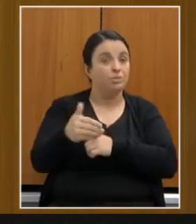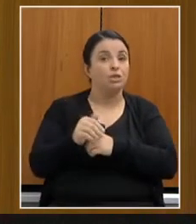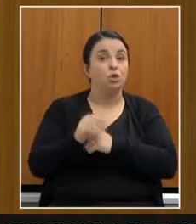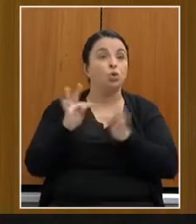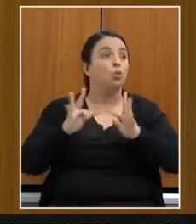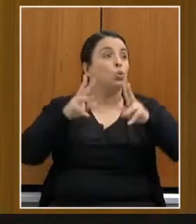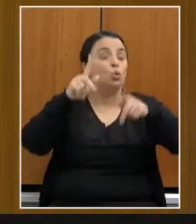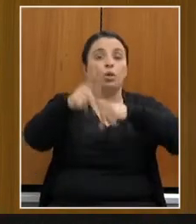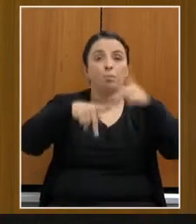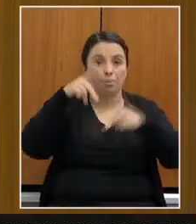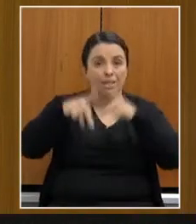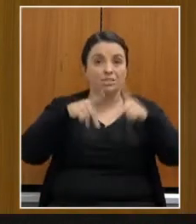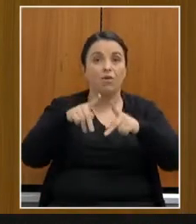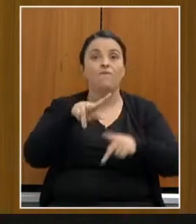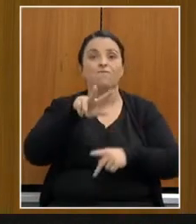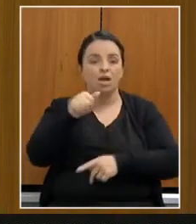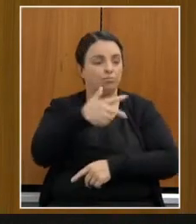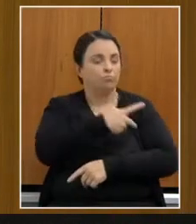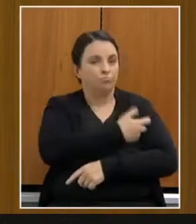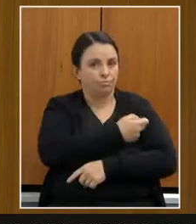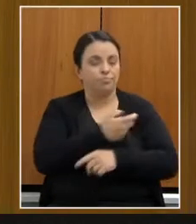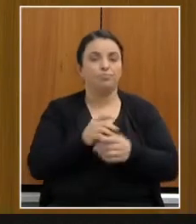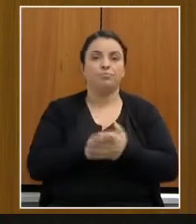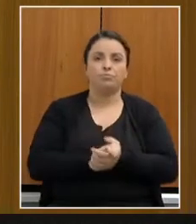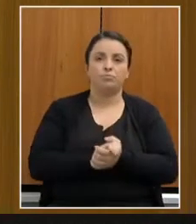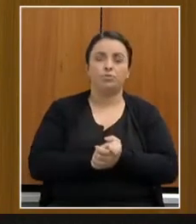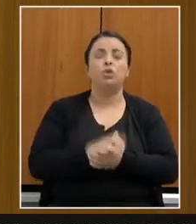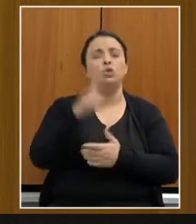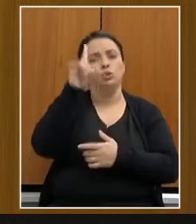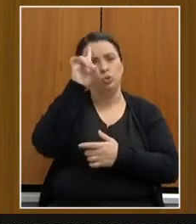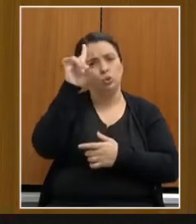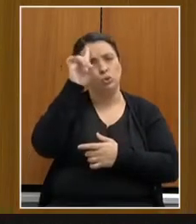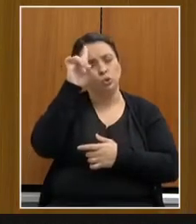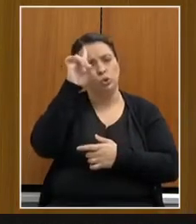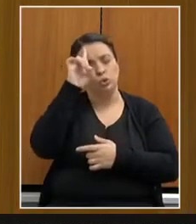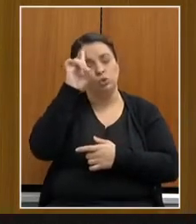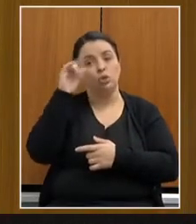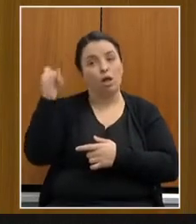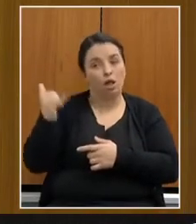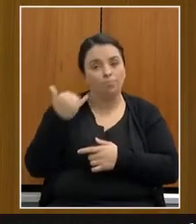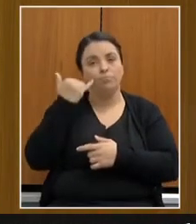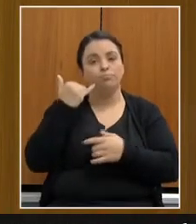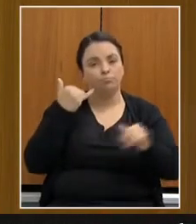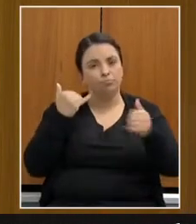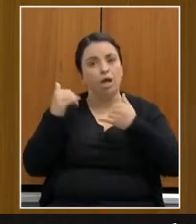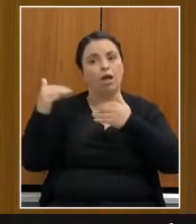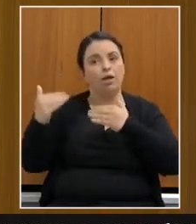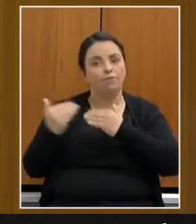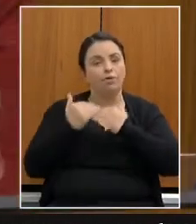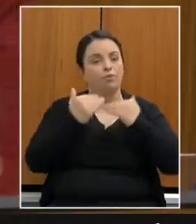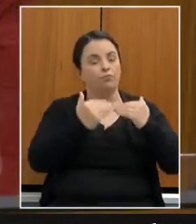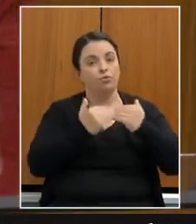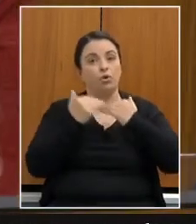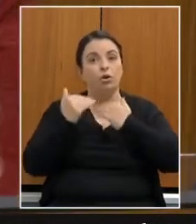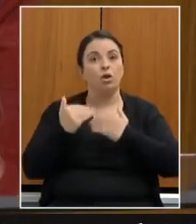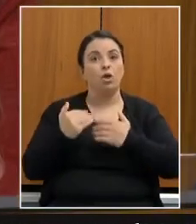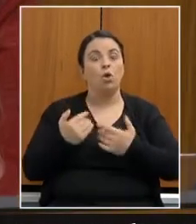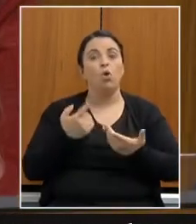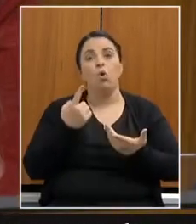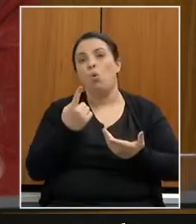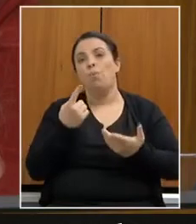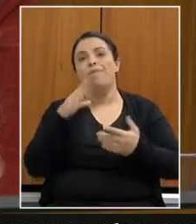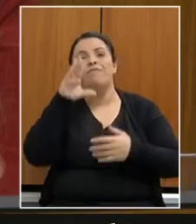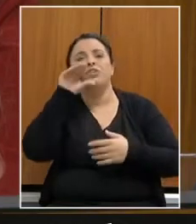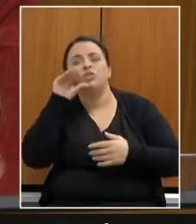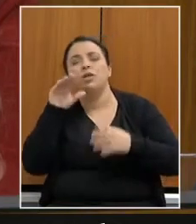todo dia eu recebo a notícia de uma professora uma diretora de escola uma SB que foi entubada ou que morreu de